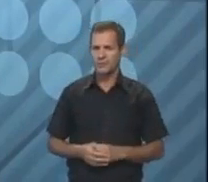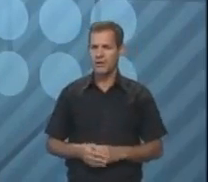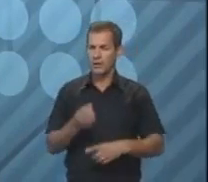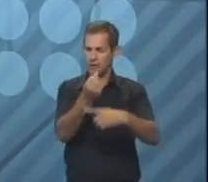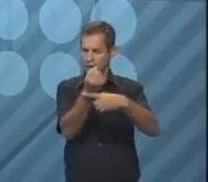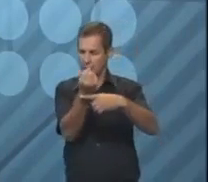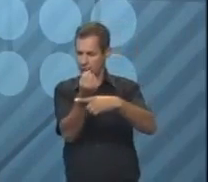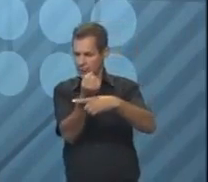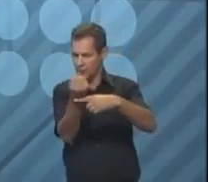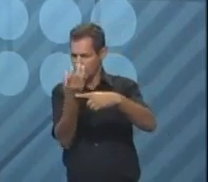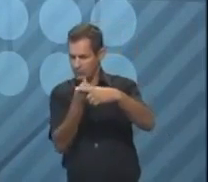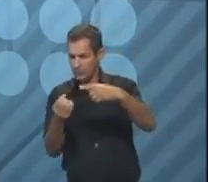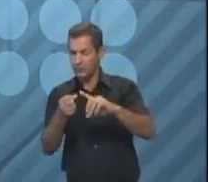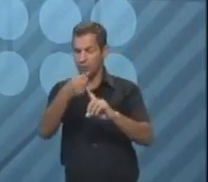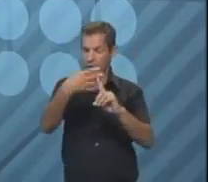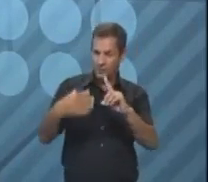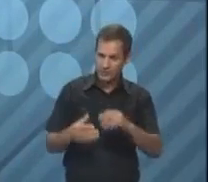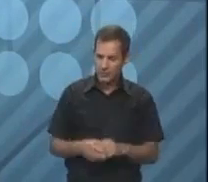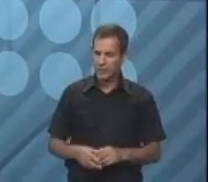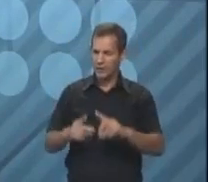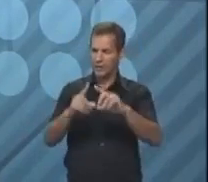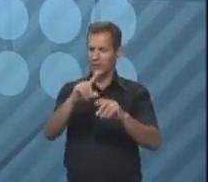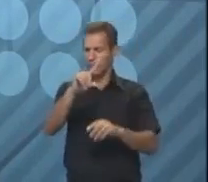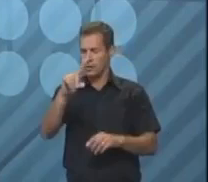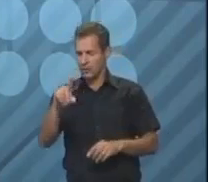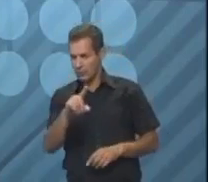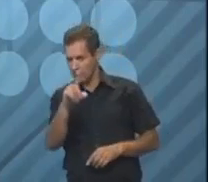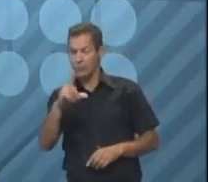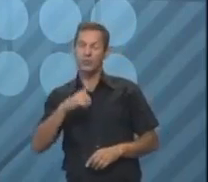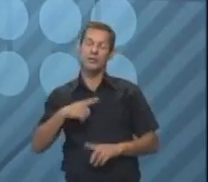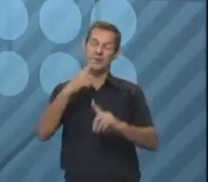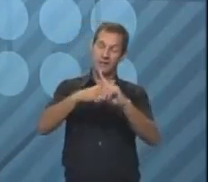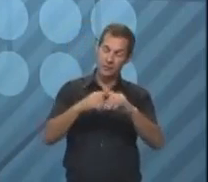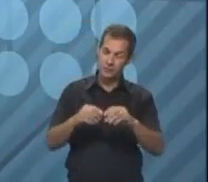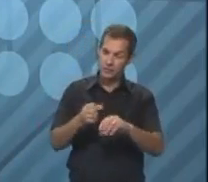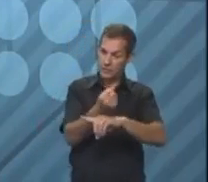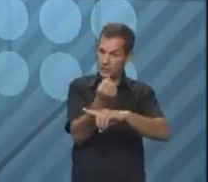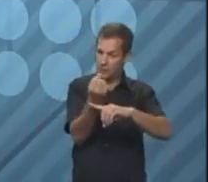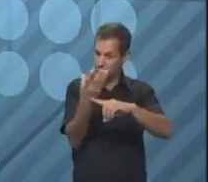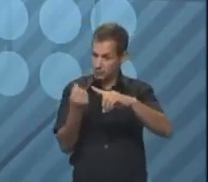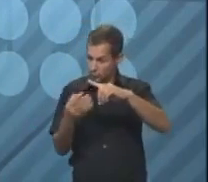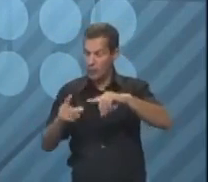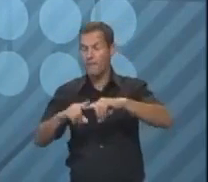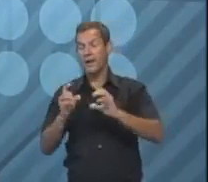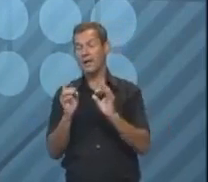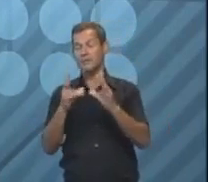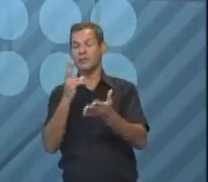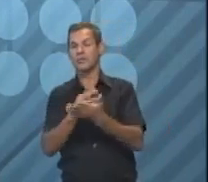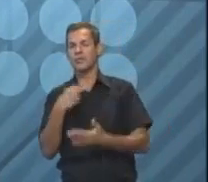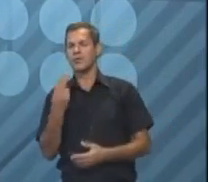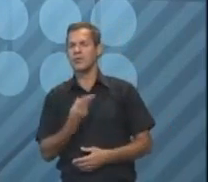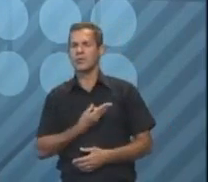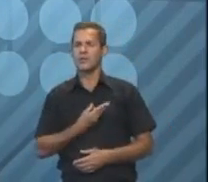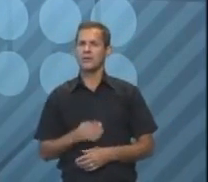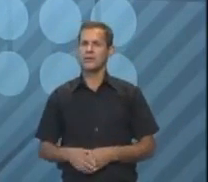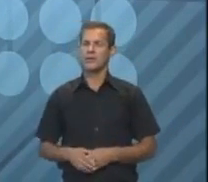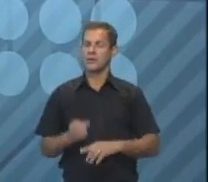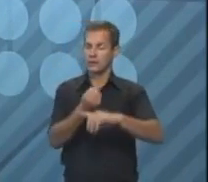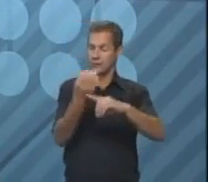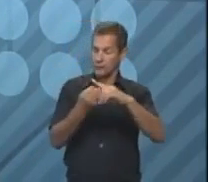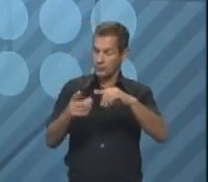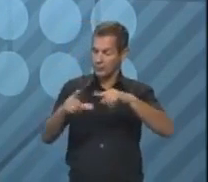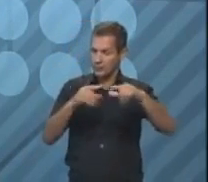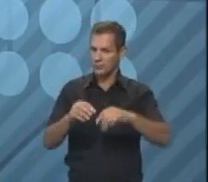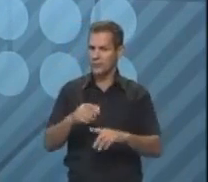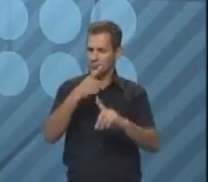uma função, descreve um círculo. Então, quando eu tenho esse tipo de função, mais especificamente, nós vamos trabalhar essas funções,